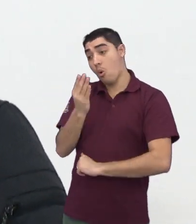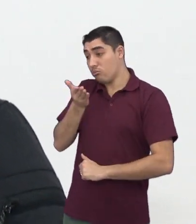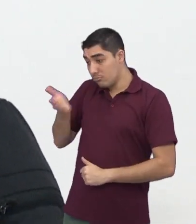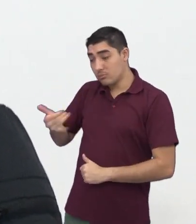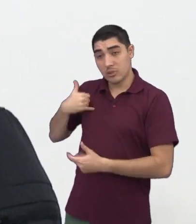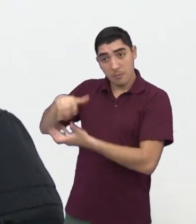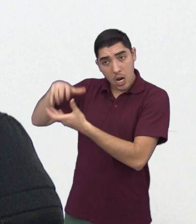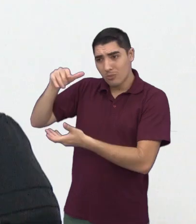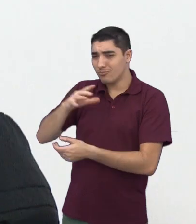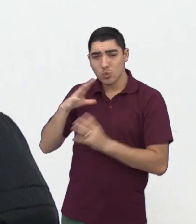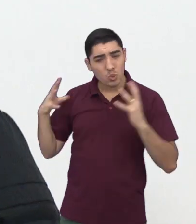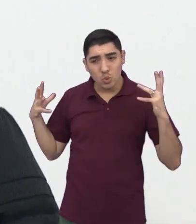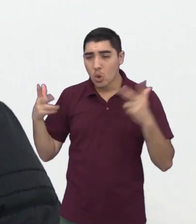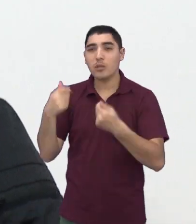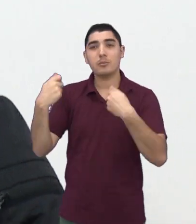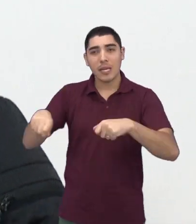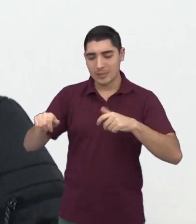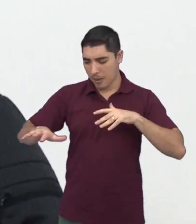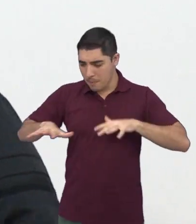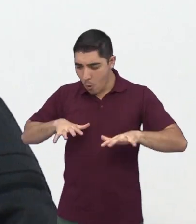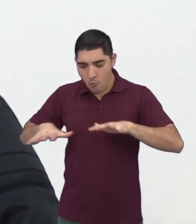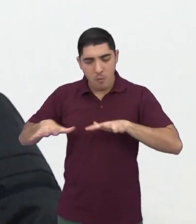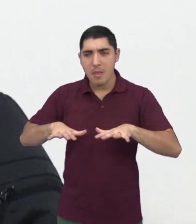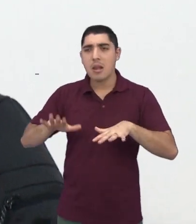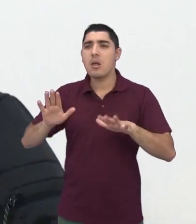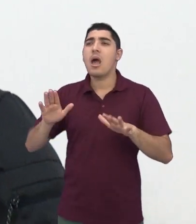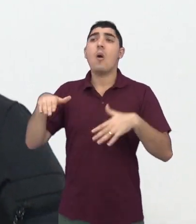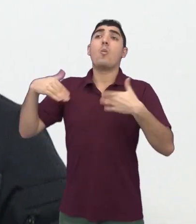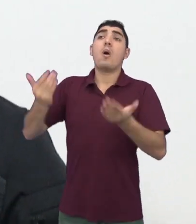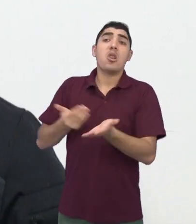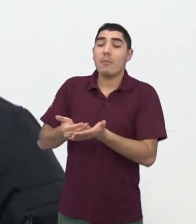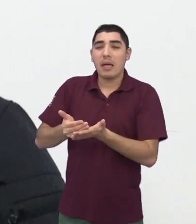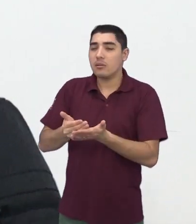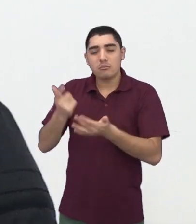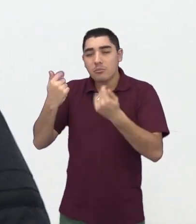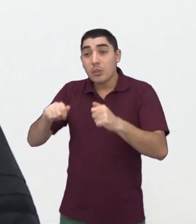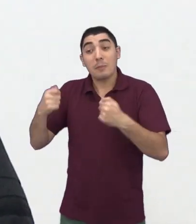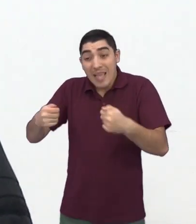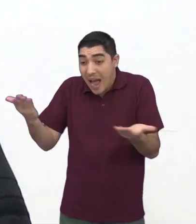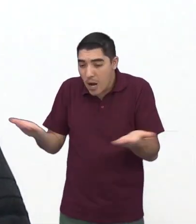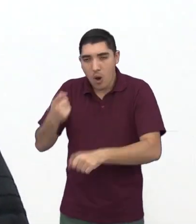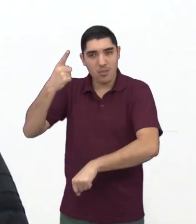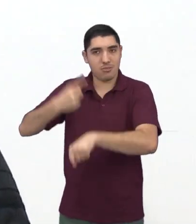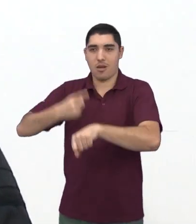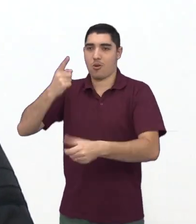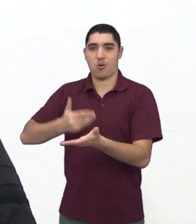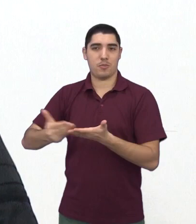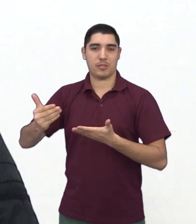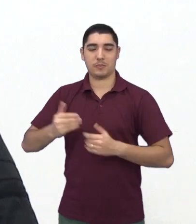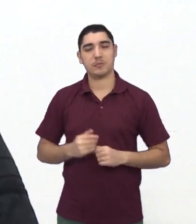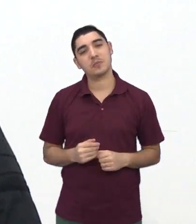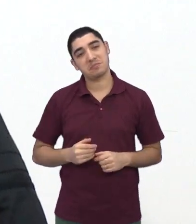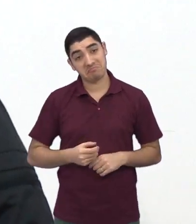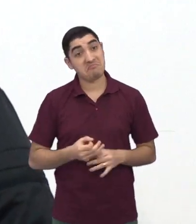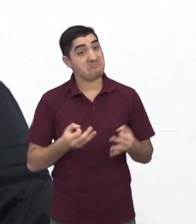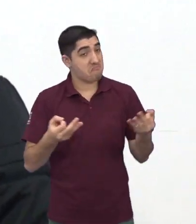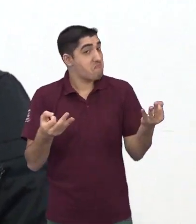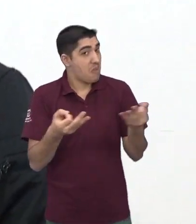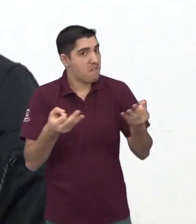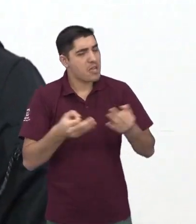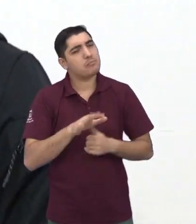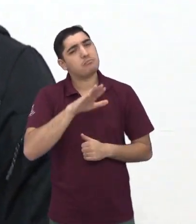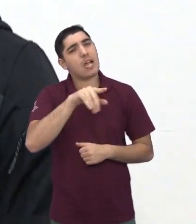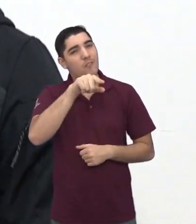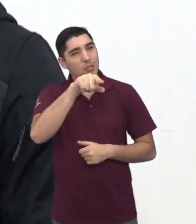era se movimente. Não importa quando vai começar, o importante é começar. Perfeito. E Wesley, falando então desse período em que